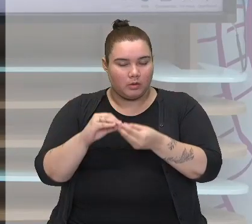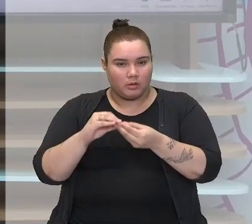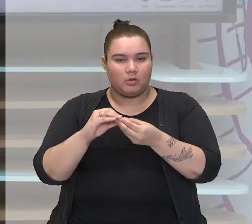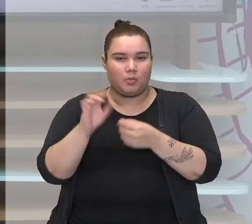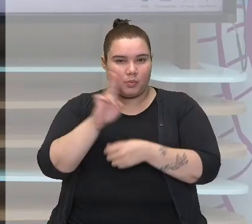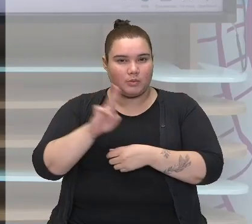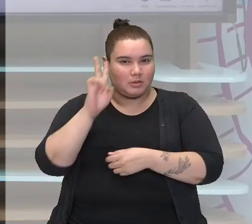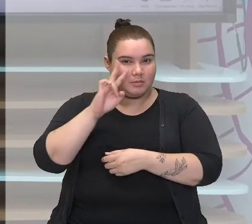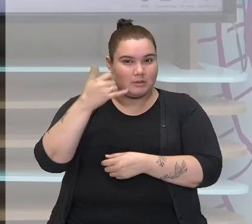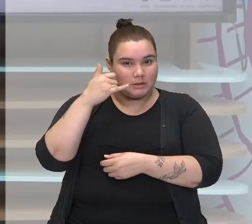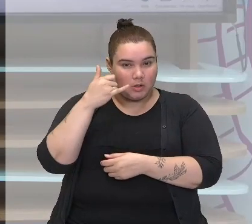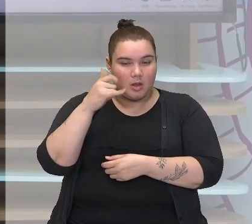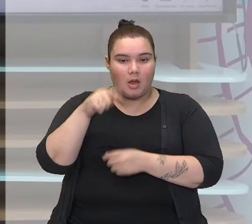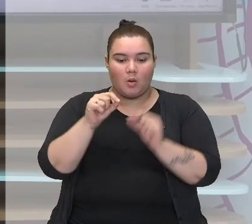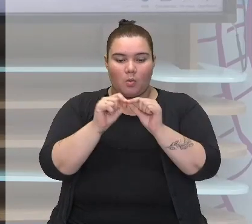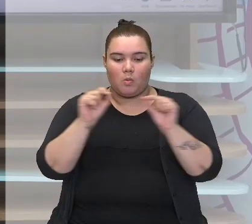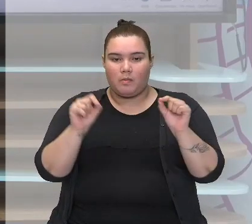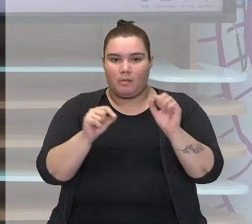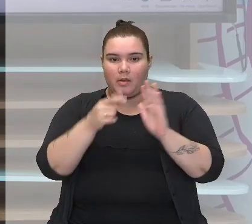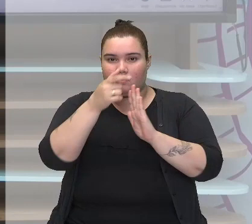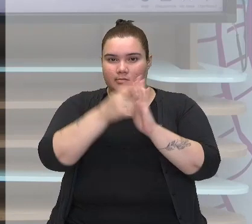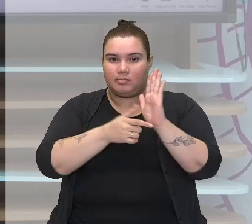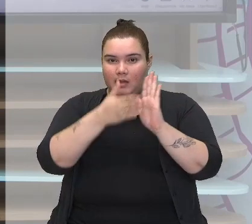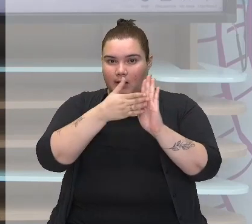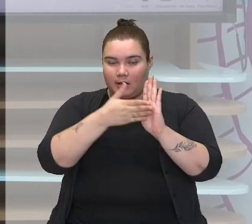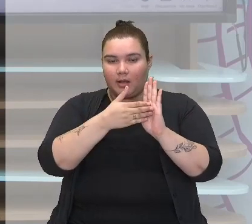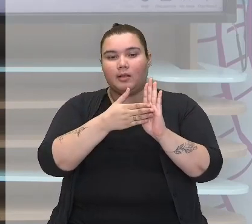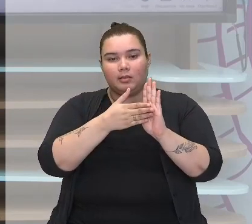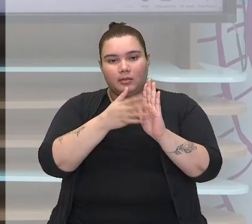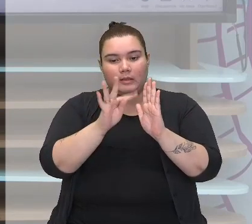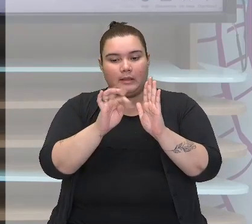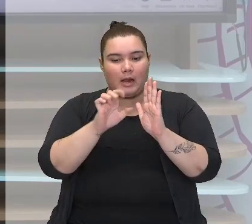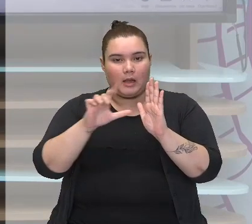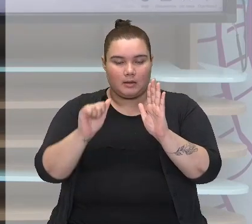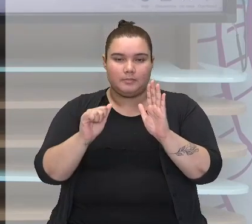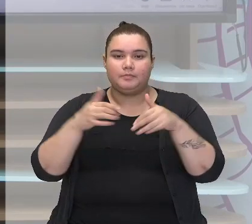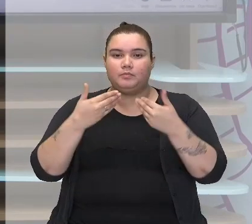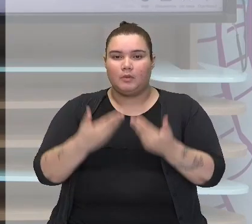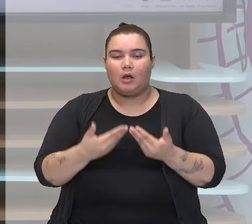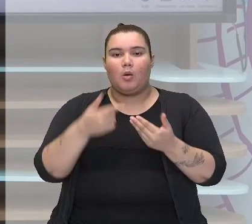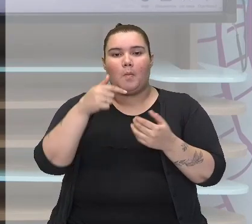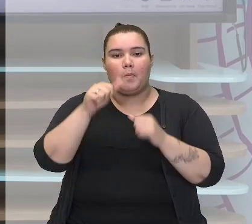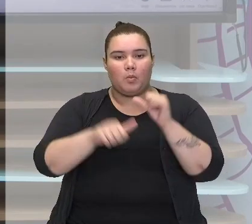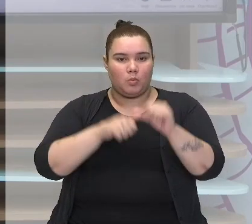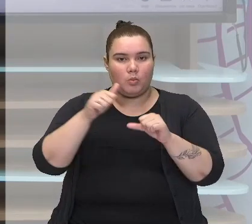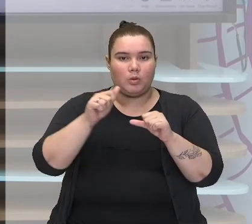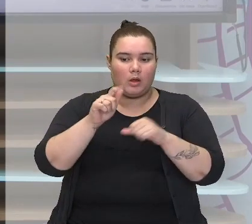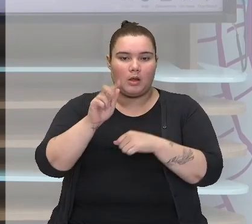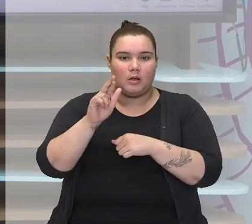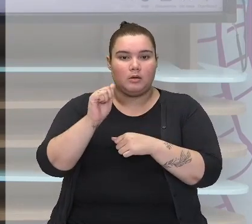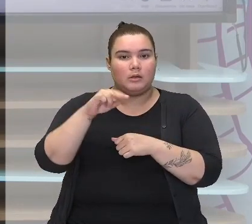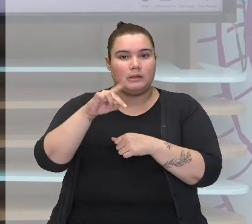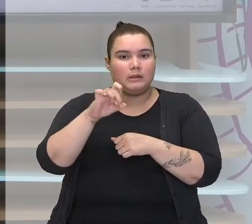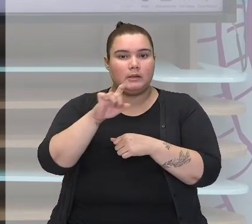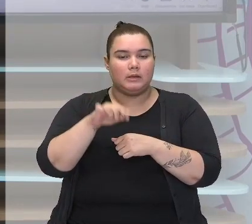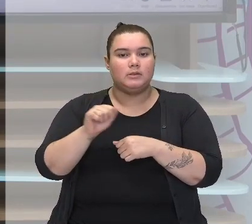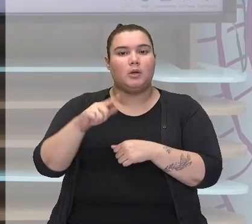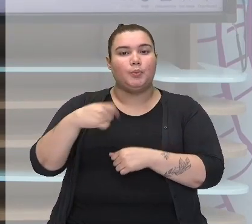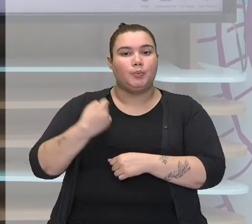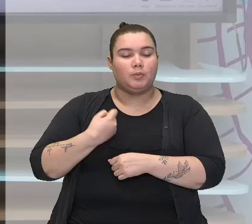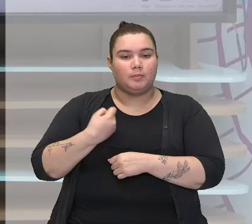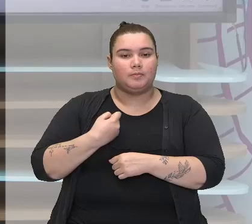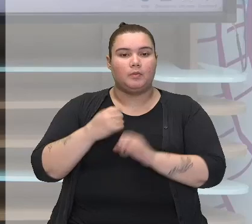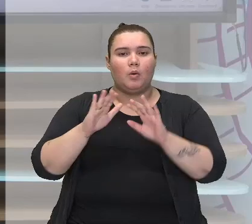celular, foi o comprimento da tela, então ela se transformou em grandeza. Um outro exemplo que você pode exatamente ter